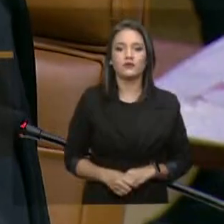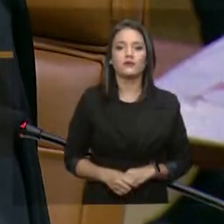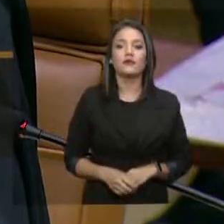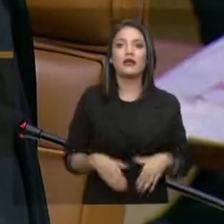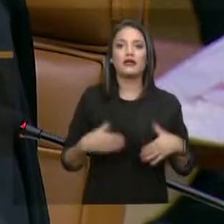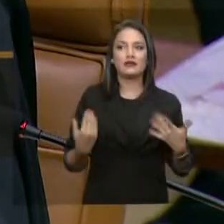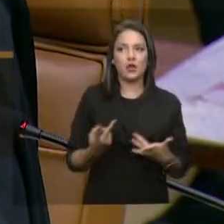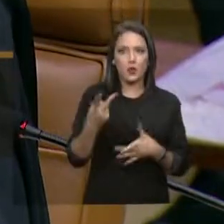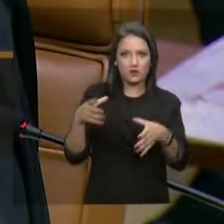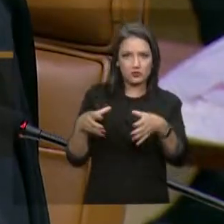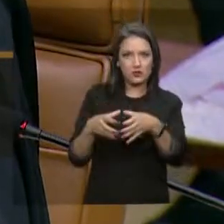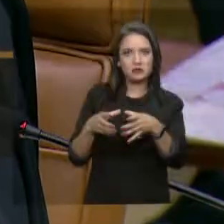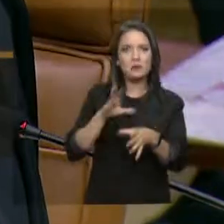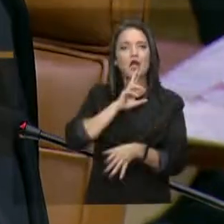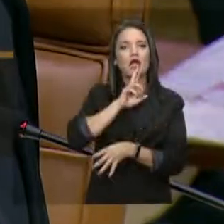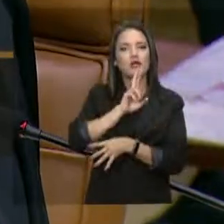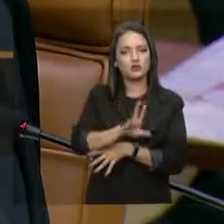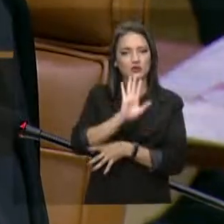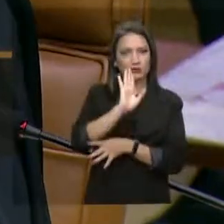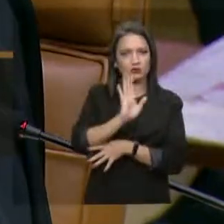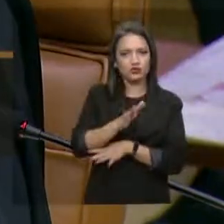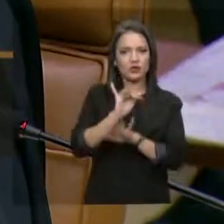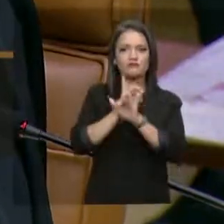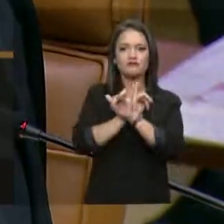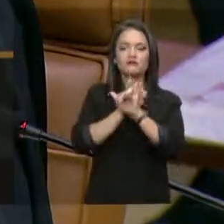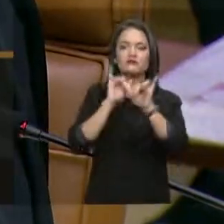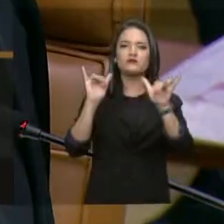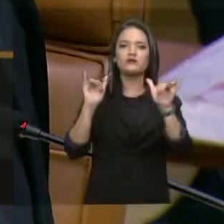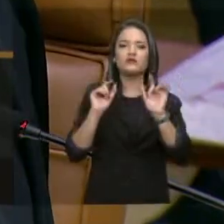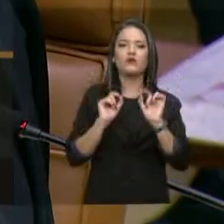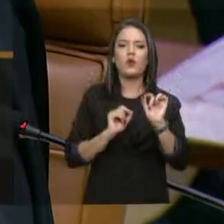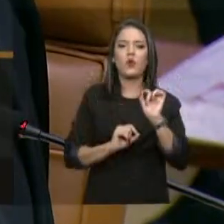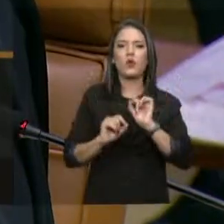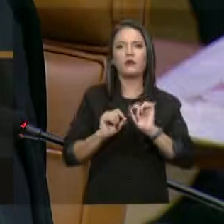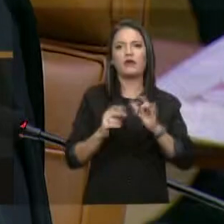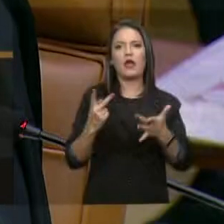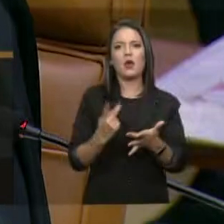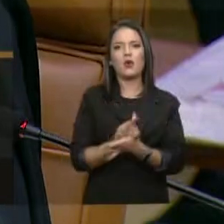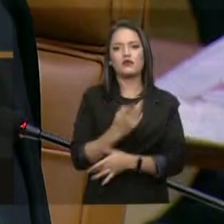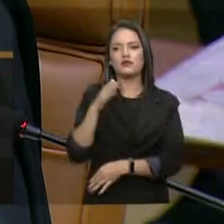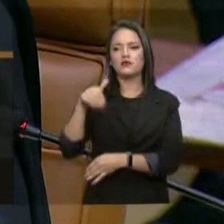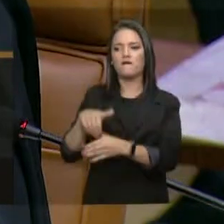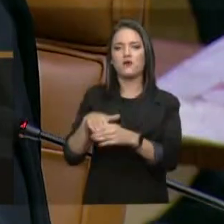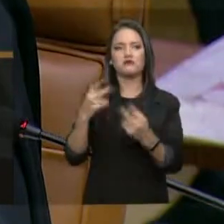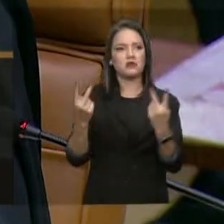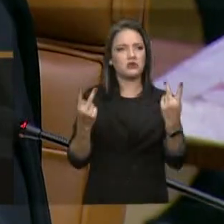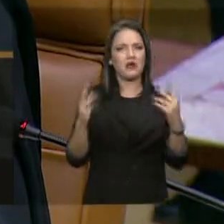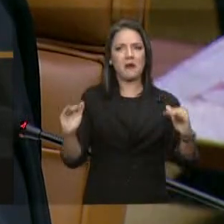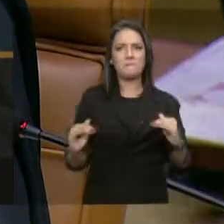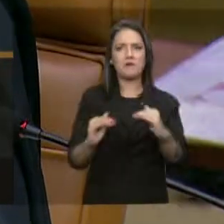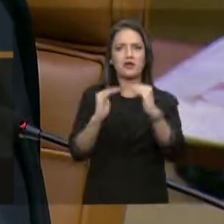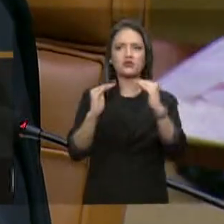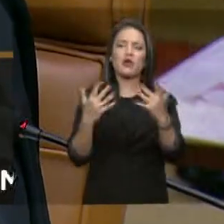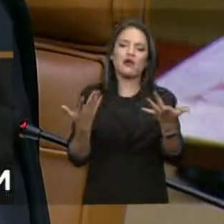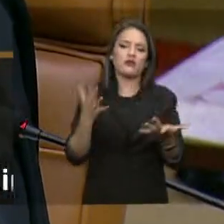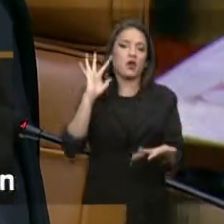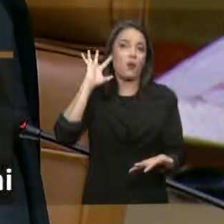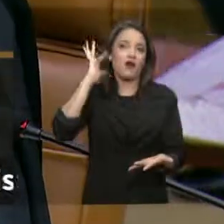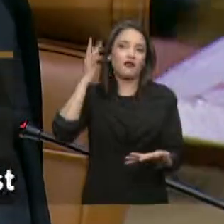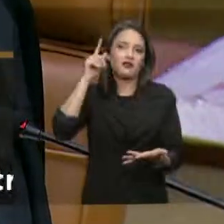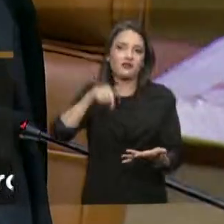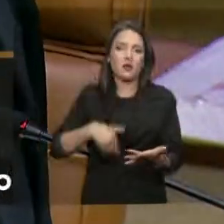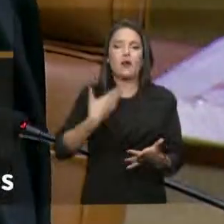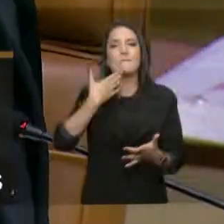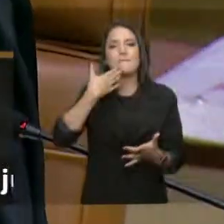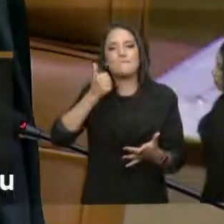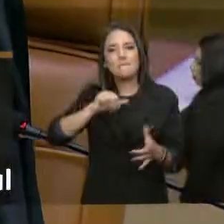proclamou o resultado, entendendo que, no empate, haveria a decisão a favor